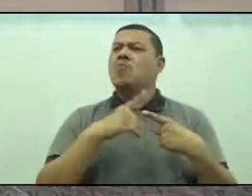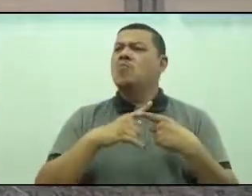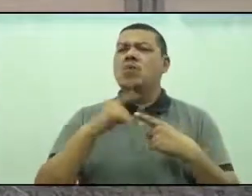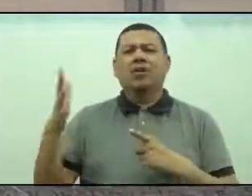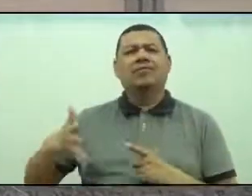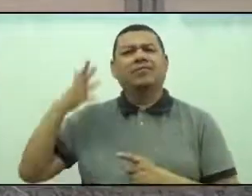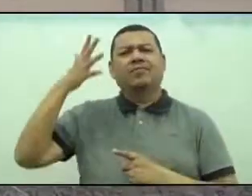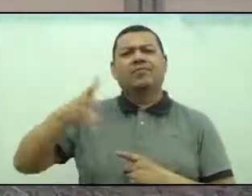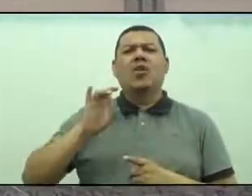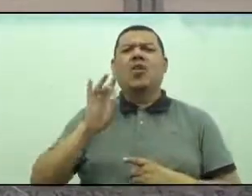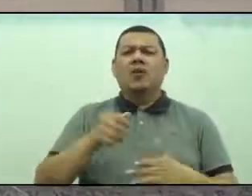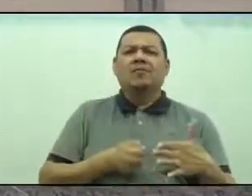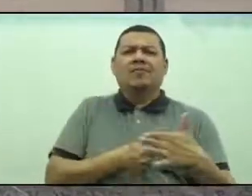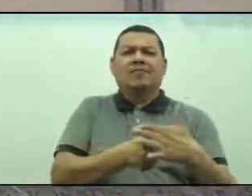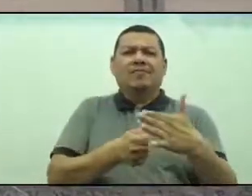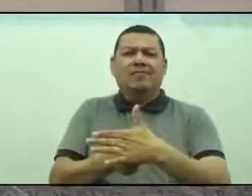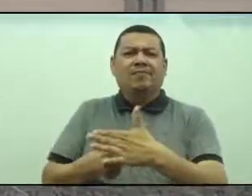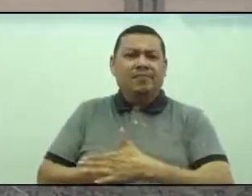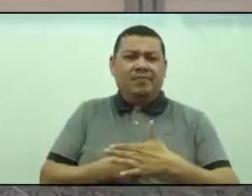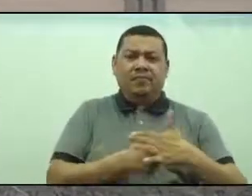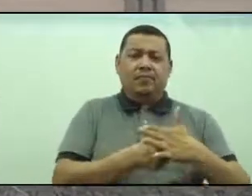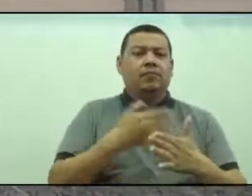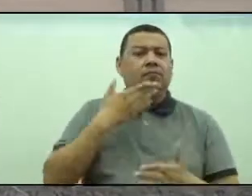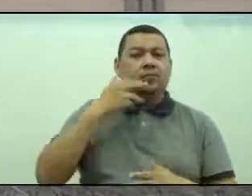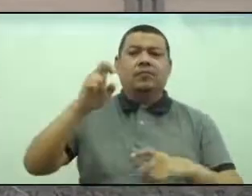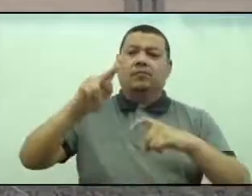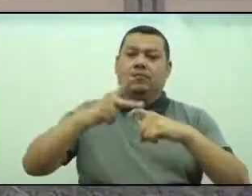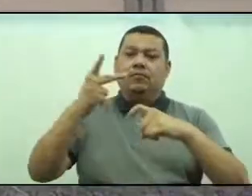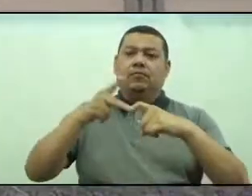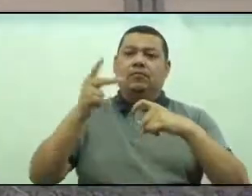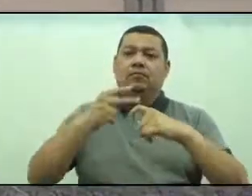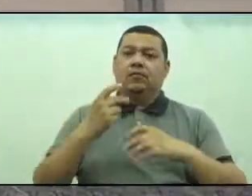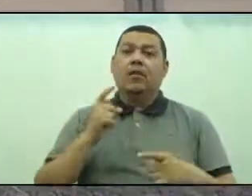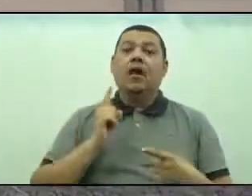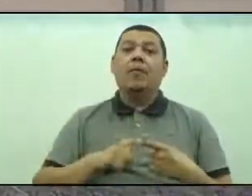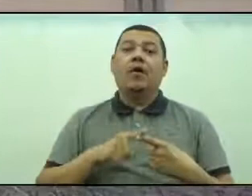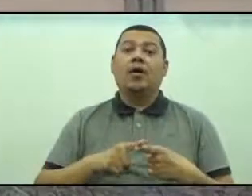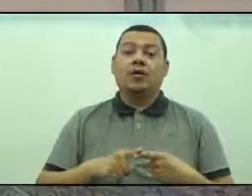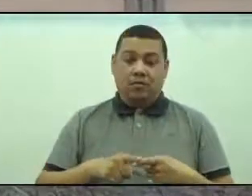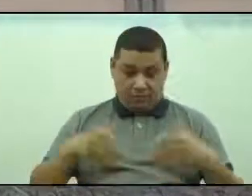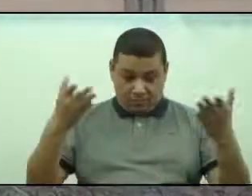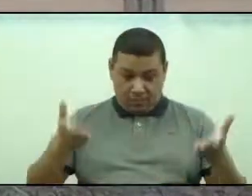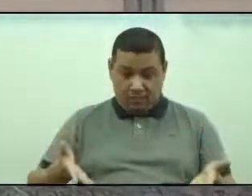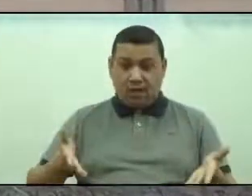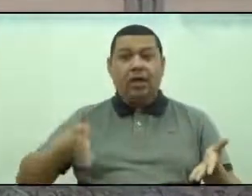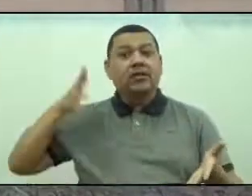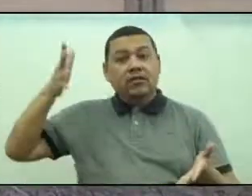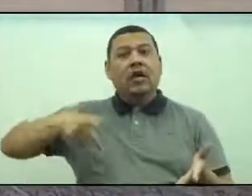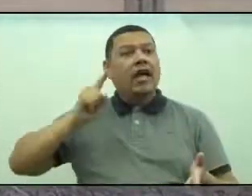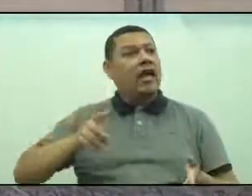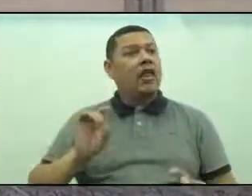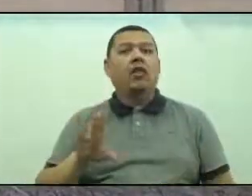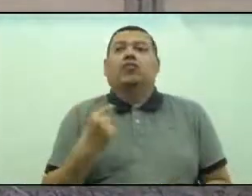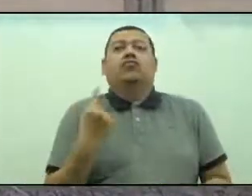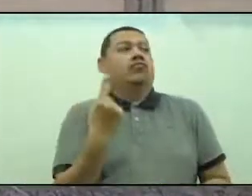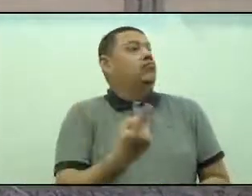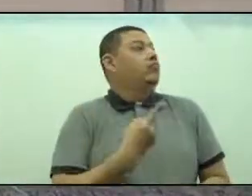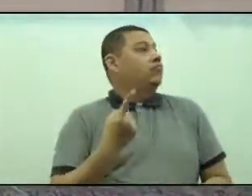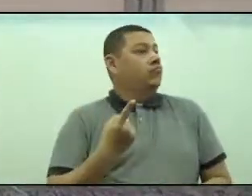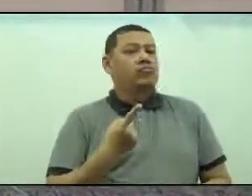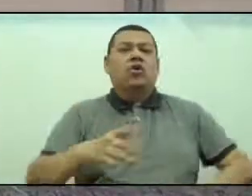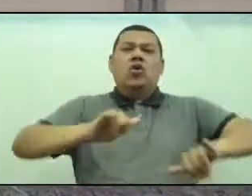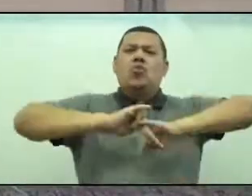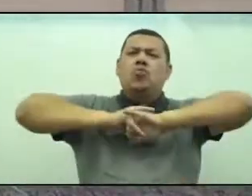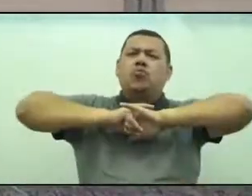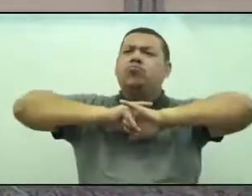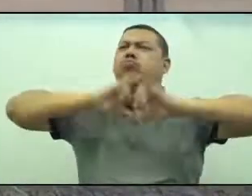para poder cobrar melhorias lá no euro? Porque a tribuna é o único meio que nós temos aqui para chegar ao governo